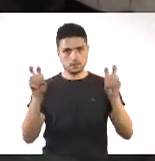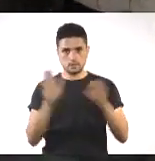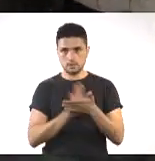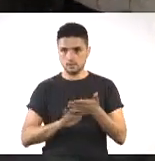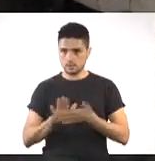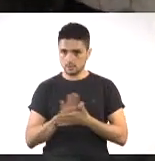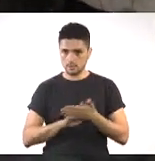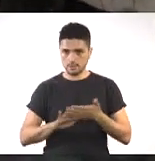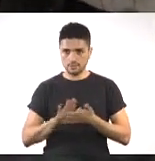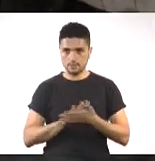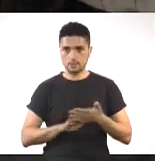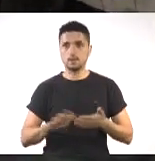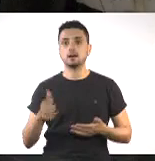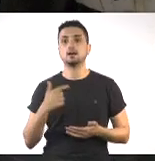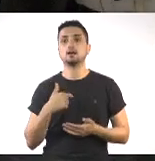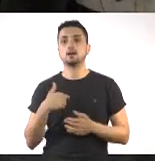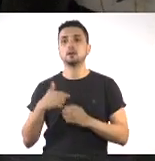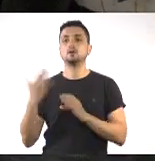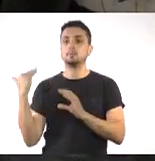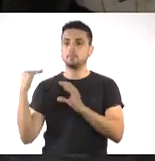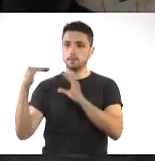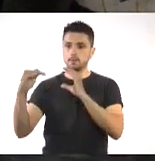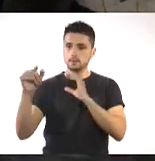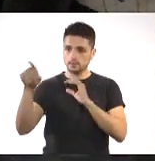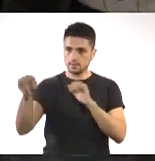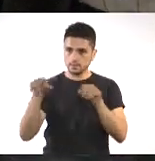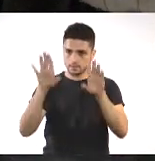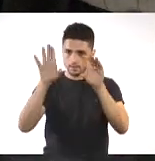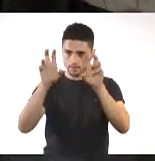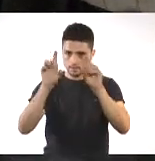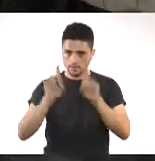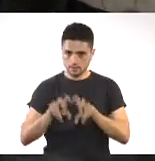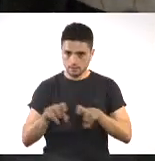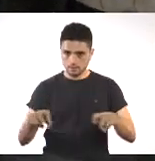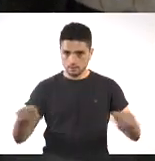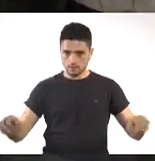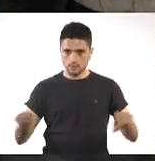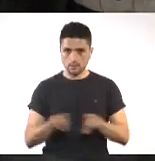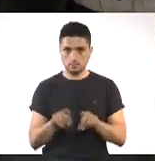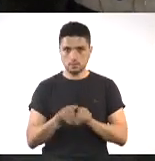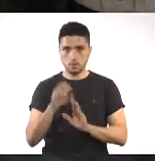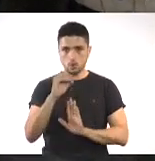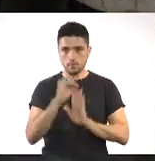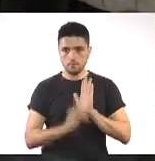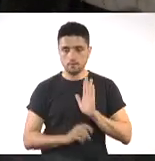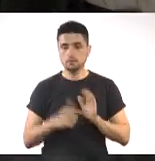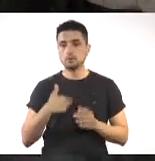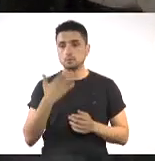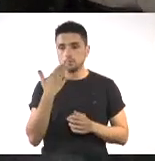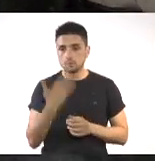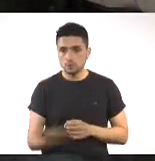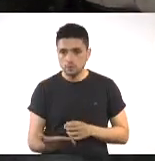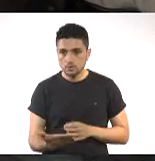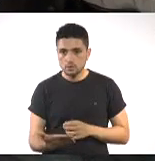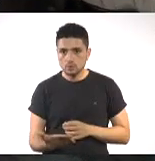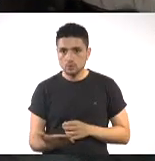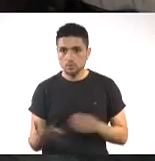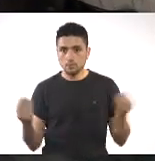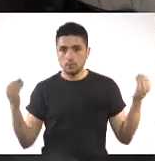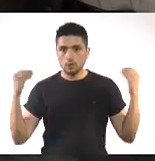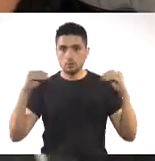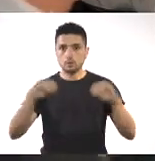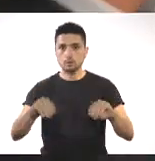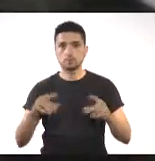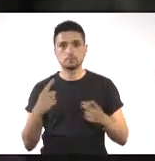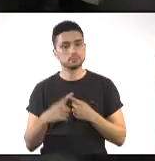a Vossa Excelência e à mesa diretora um ofício pedindo que diga, que se manifeste sobre isso, porque não